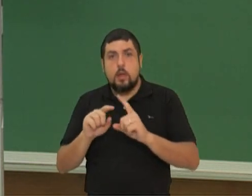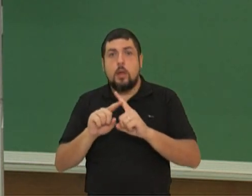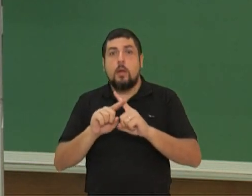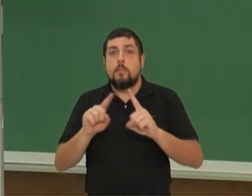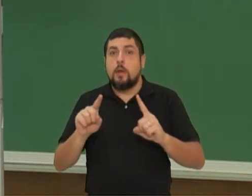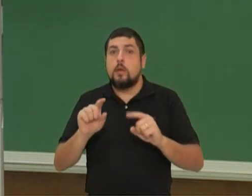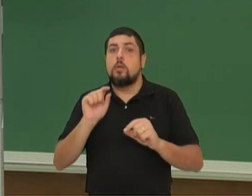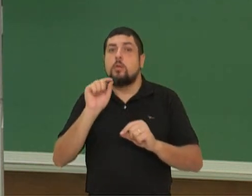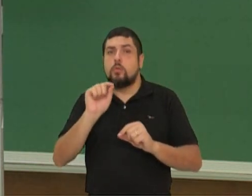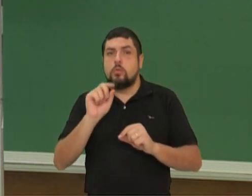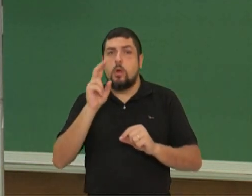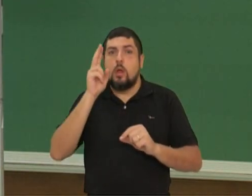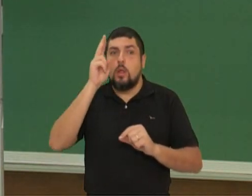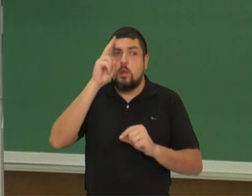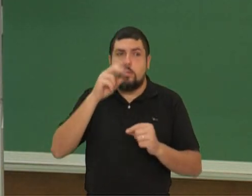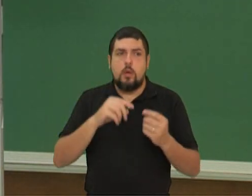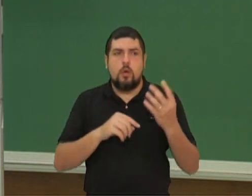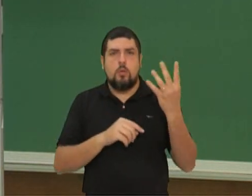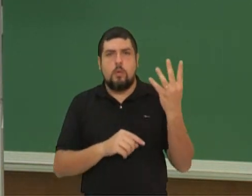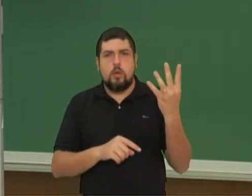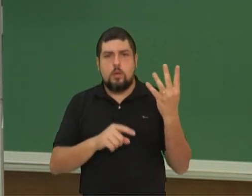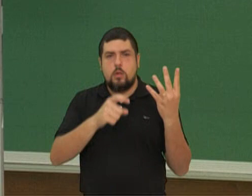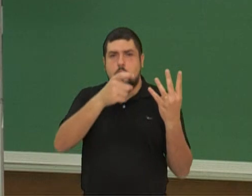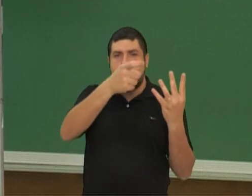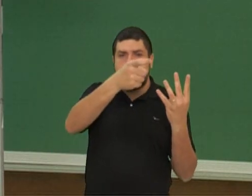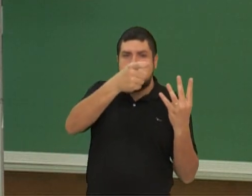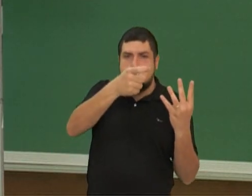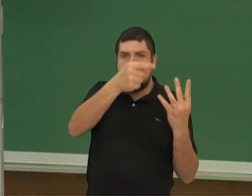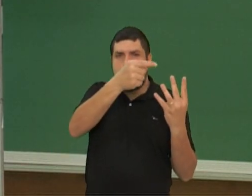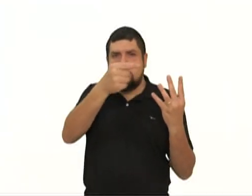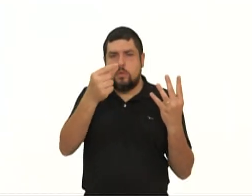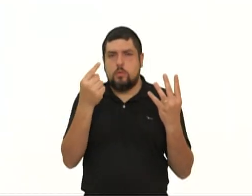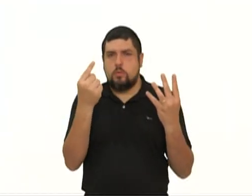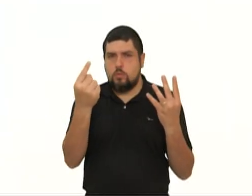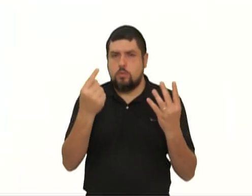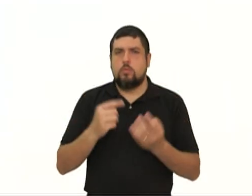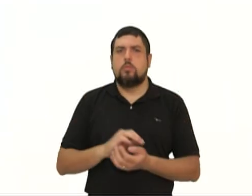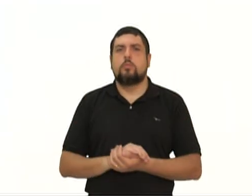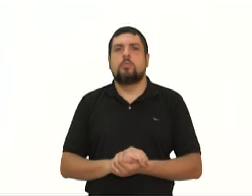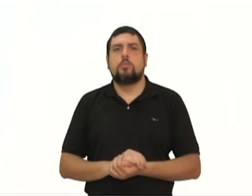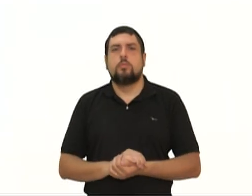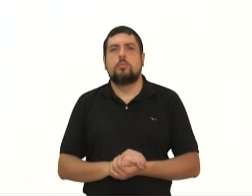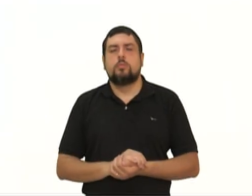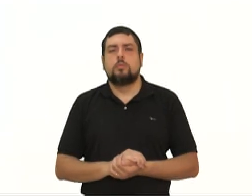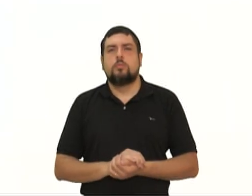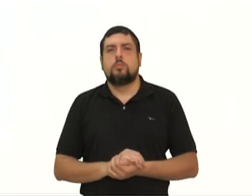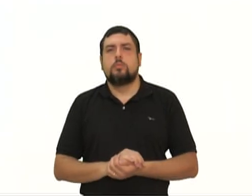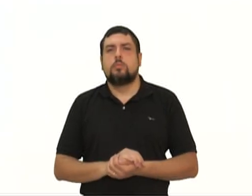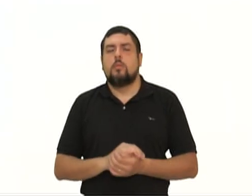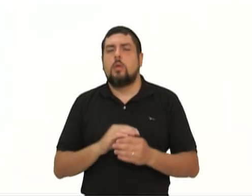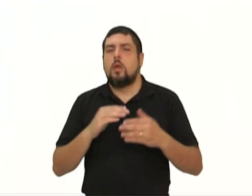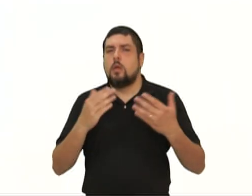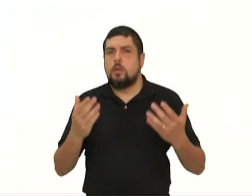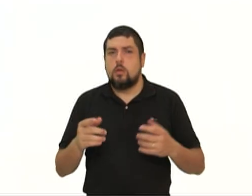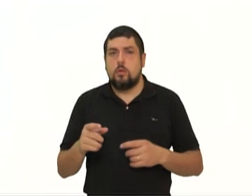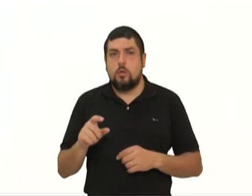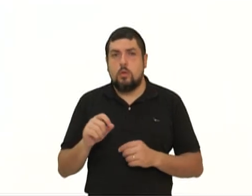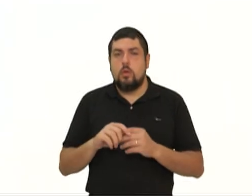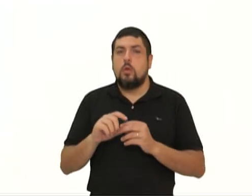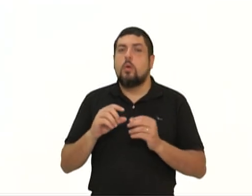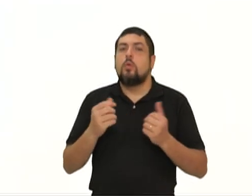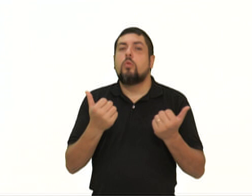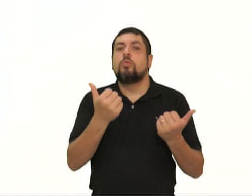é 4 elevado a x menos 1. Olha só. 4 elevado a x menos 1, eu vou